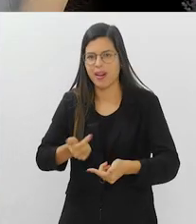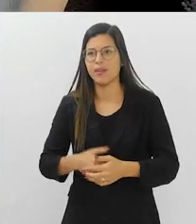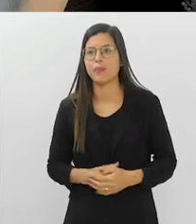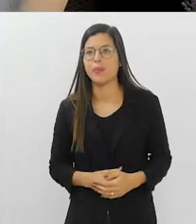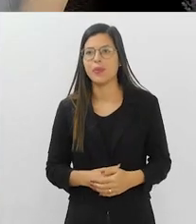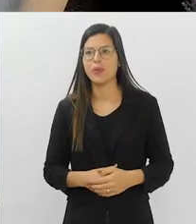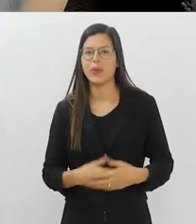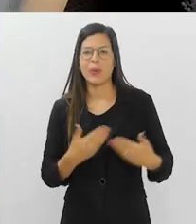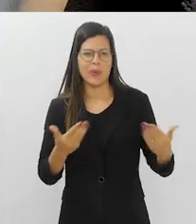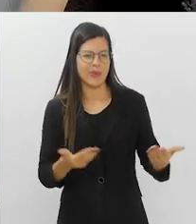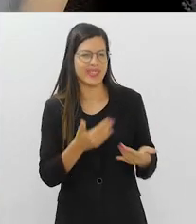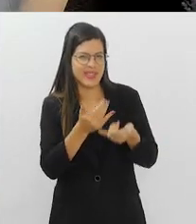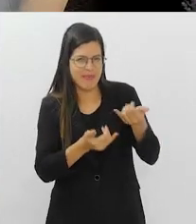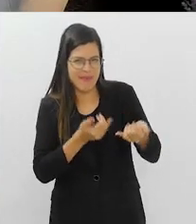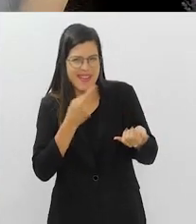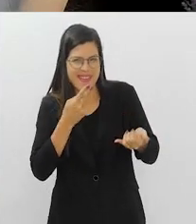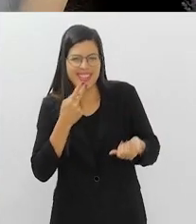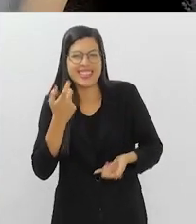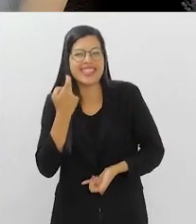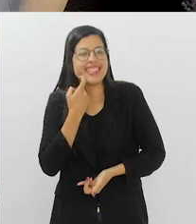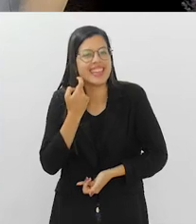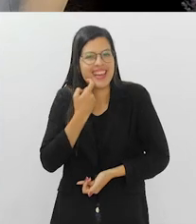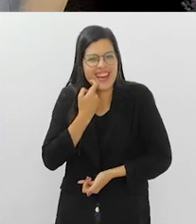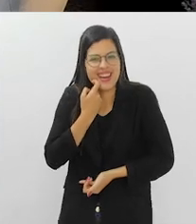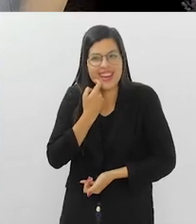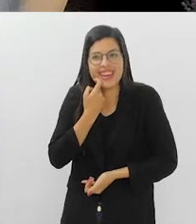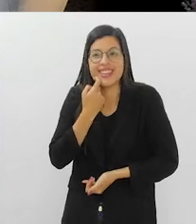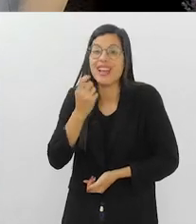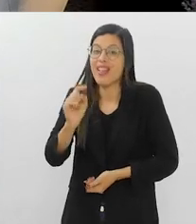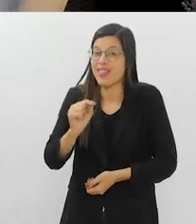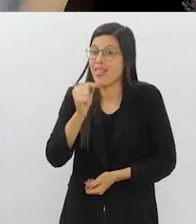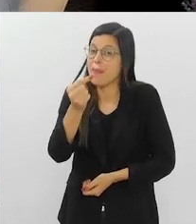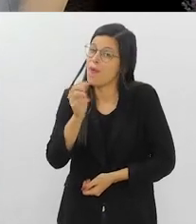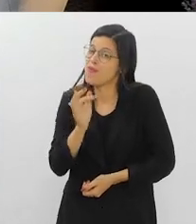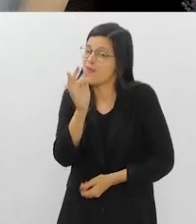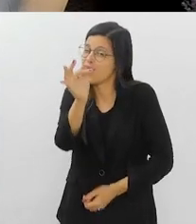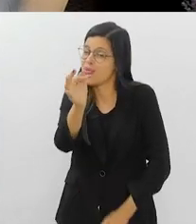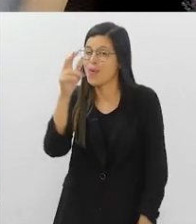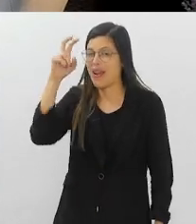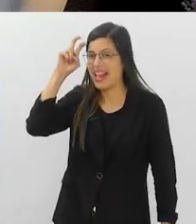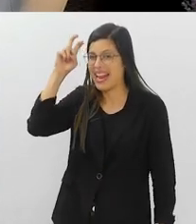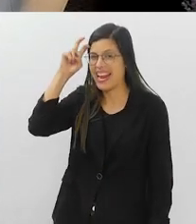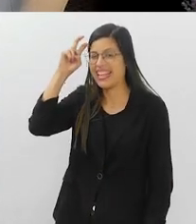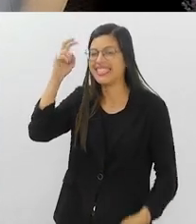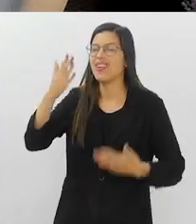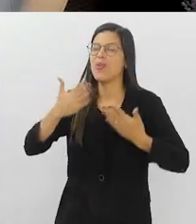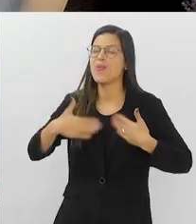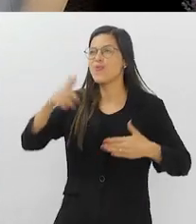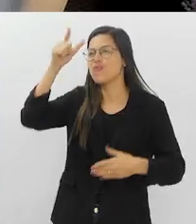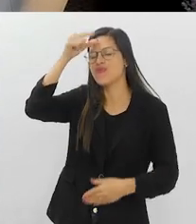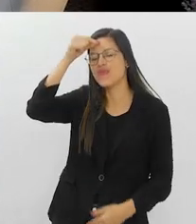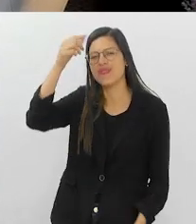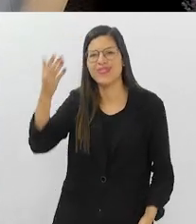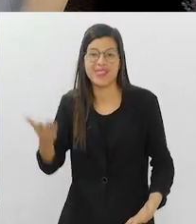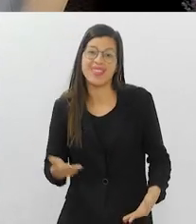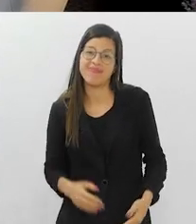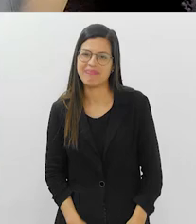brinca que sextou, né? Quando, em breve a gente vai ter o quintô para a vida toda. Esperamos que